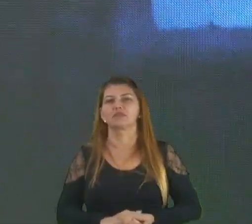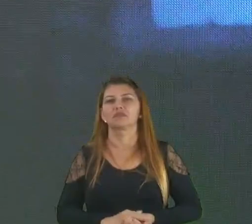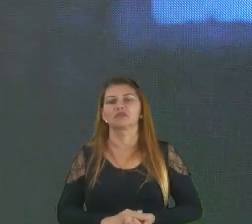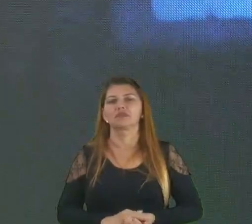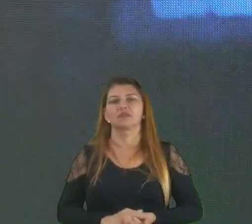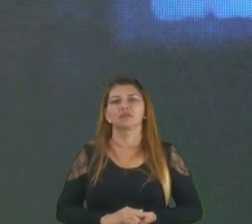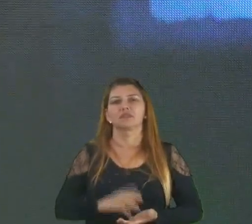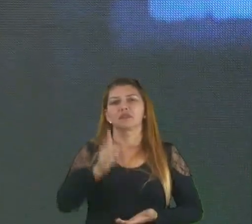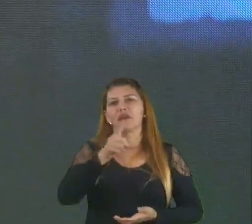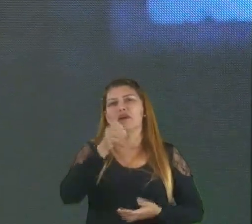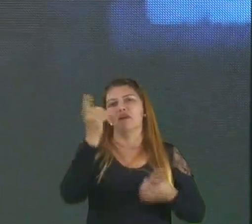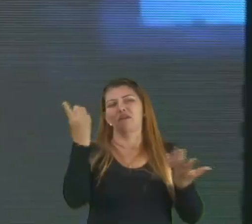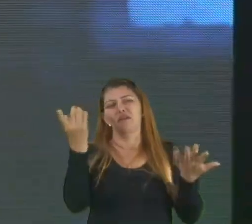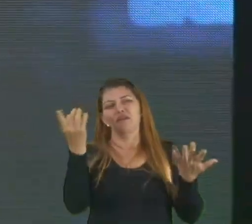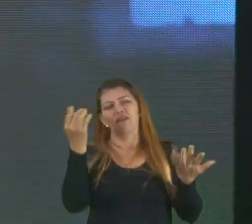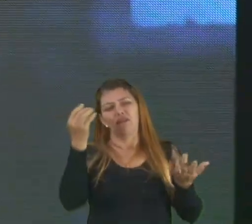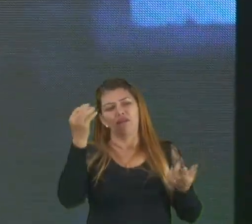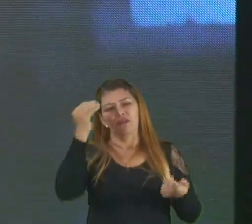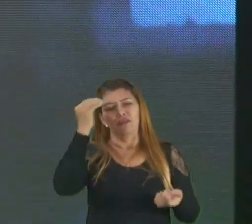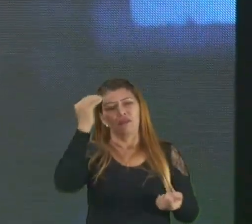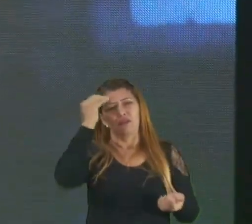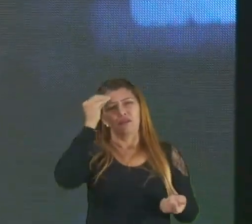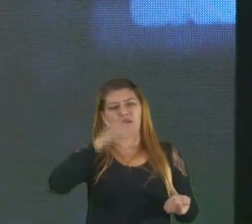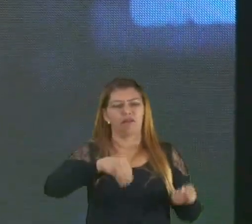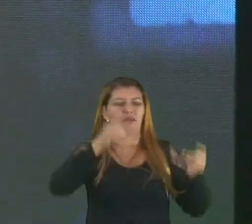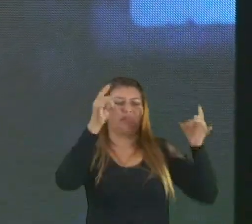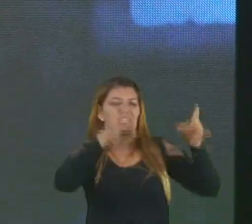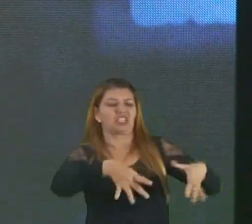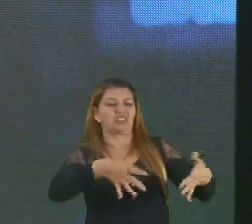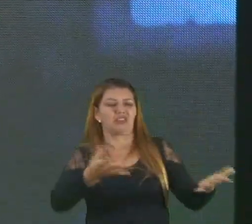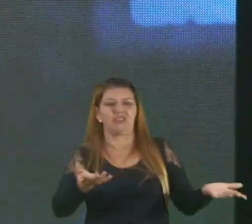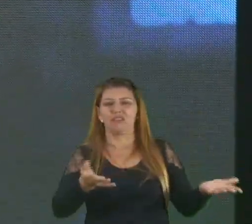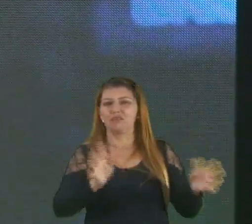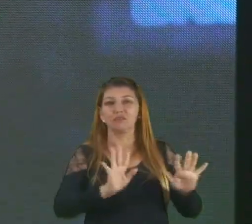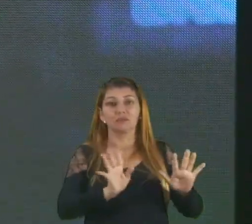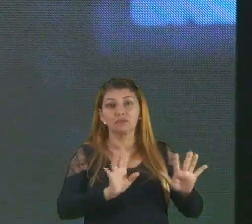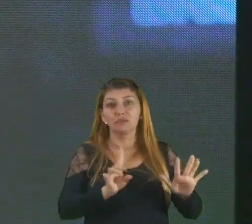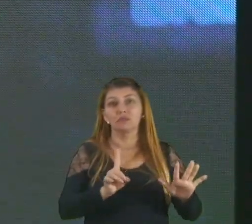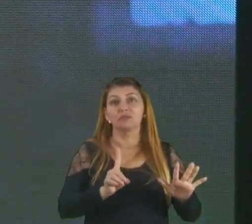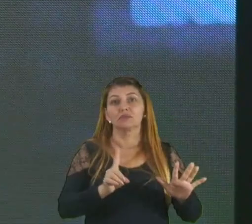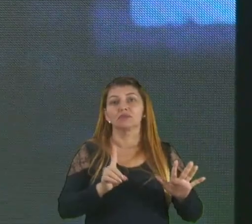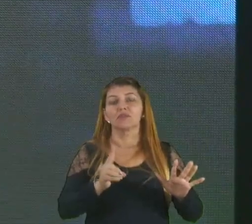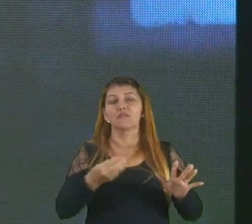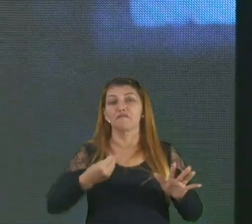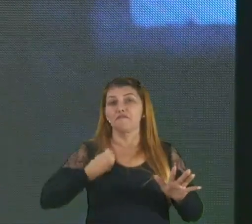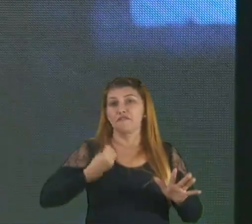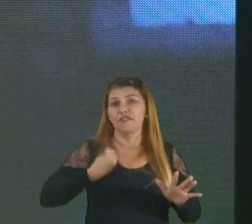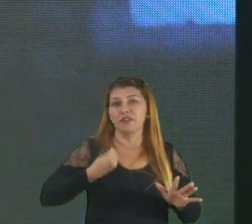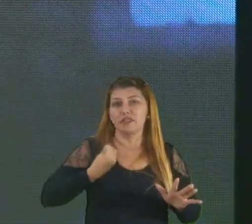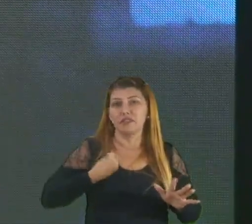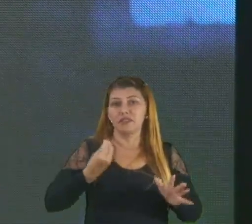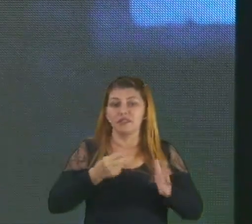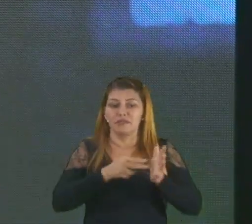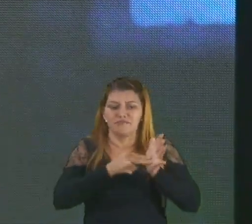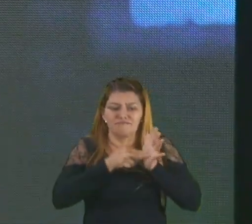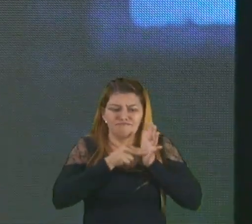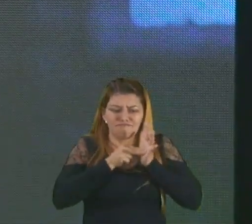Não desanime por causa disso. Essa vida é passageira. Você não nasceu para